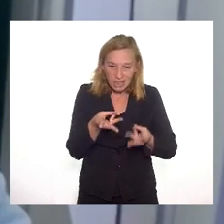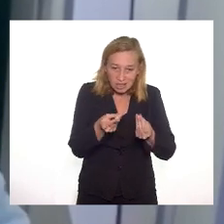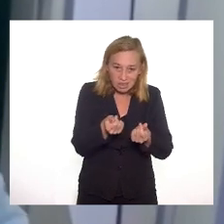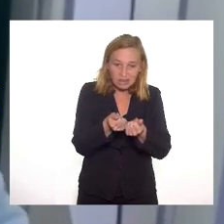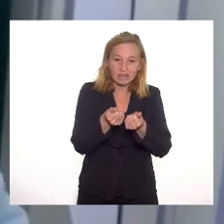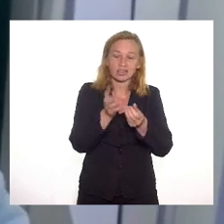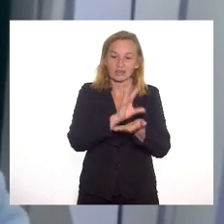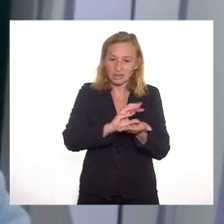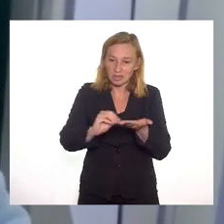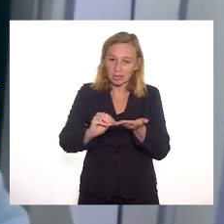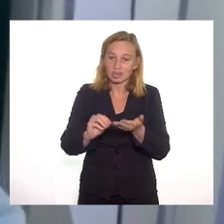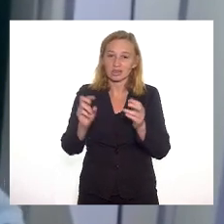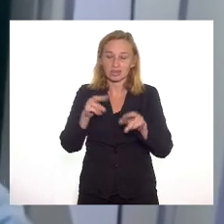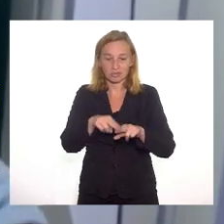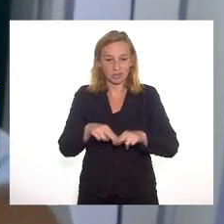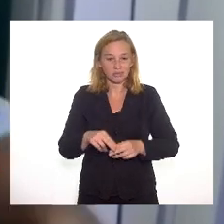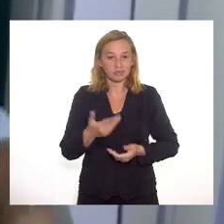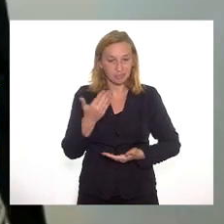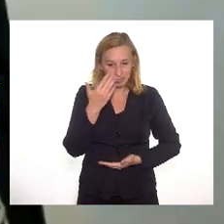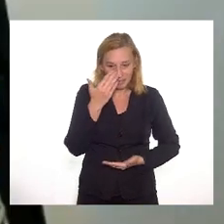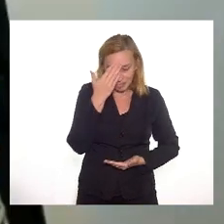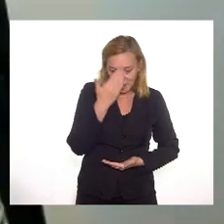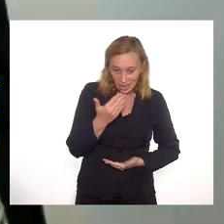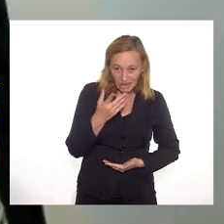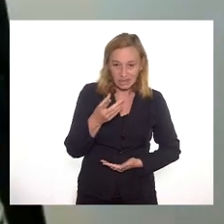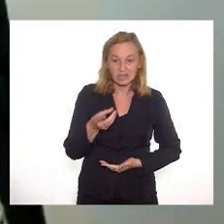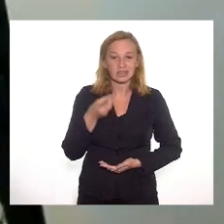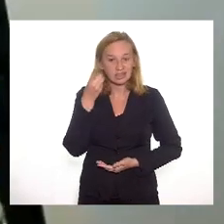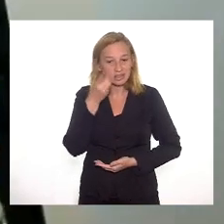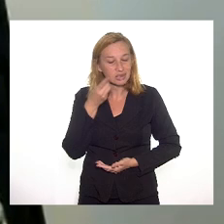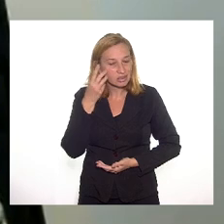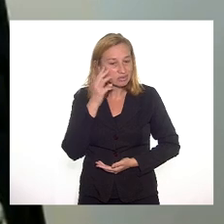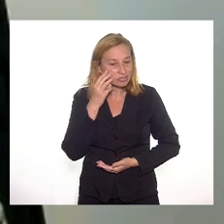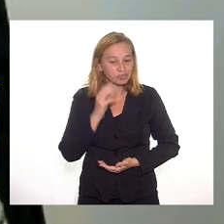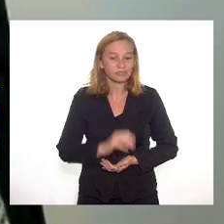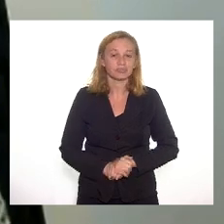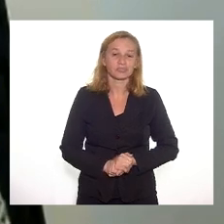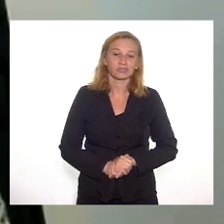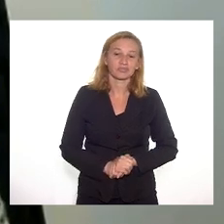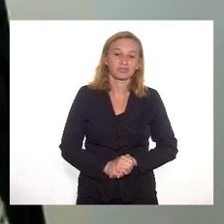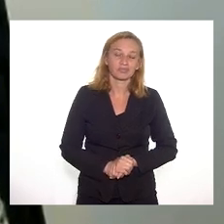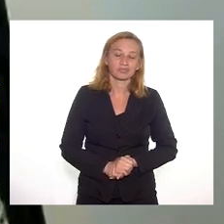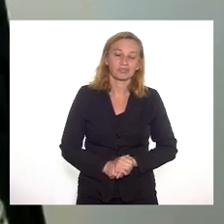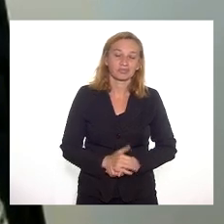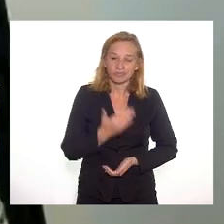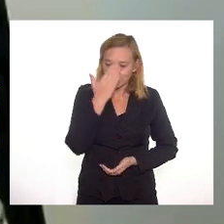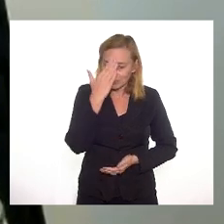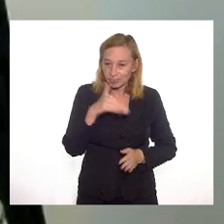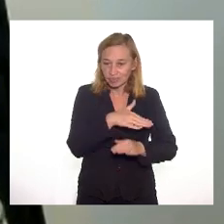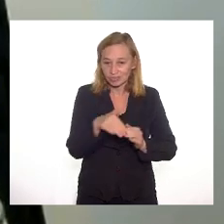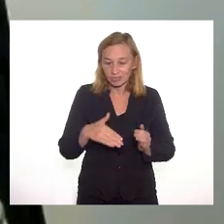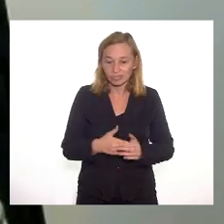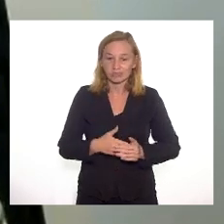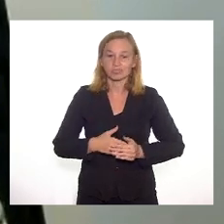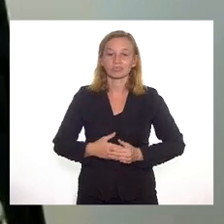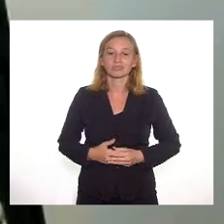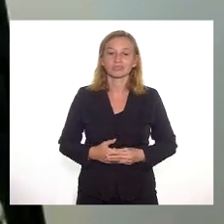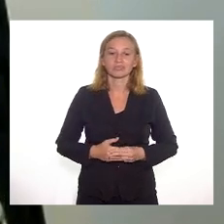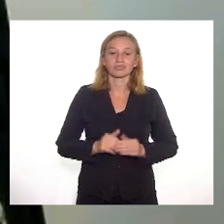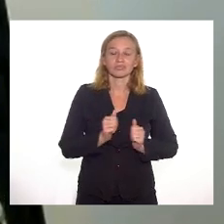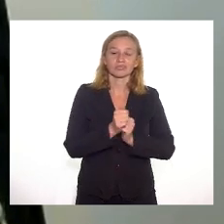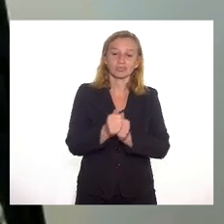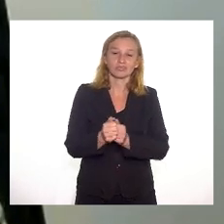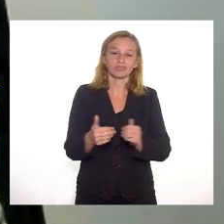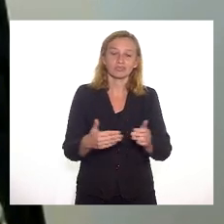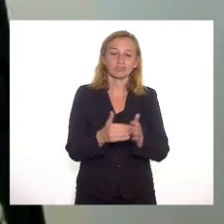pauta e para essas causas. Obrigada, deputado. Agradeço a todos, aos que nos